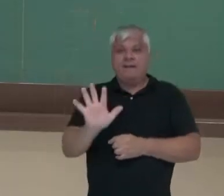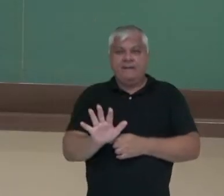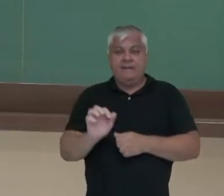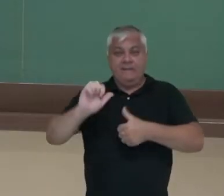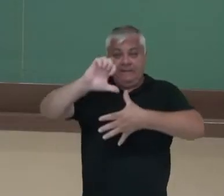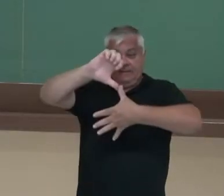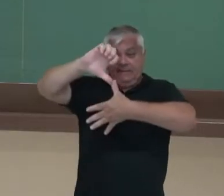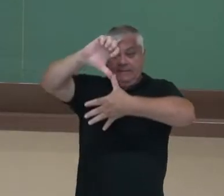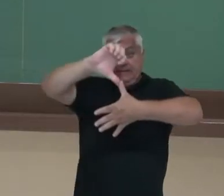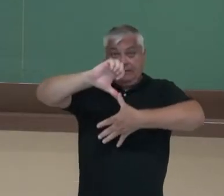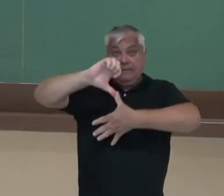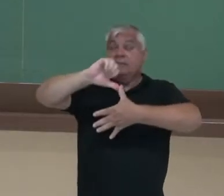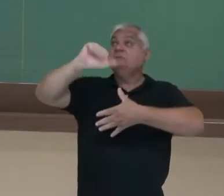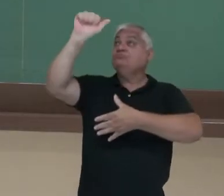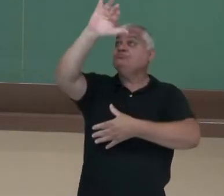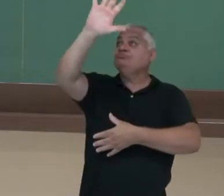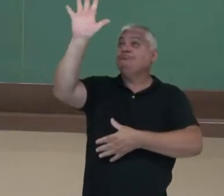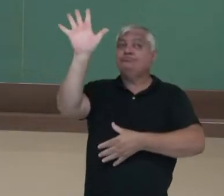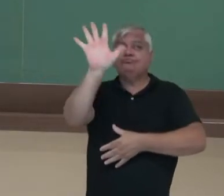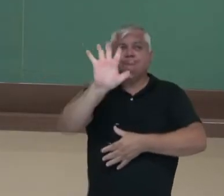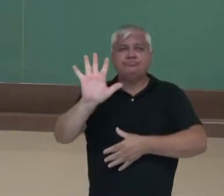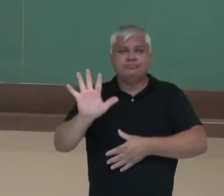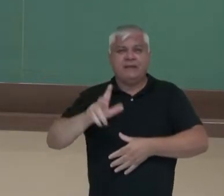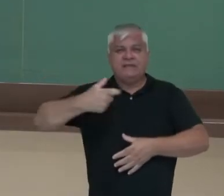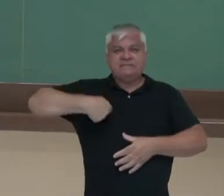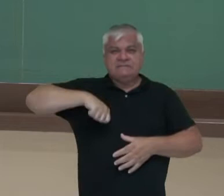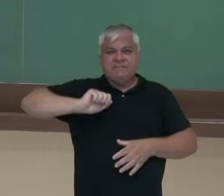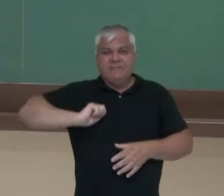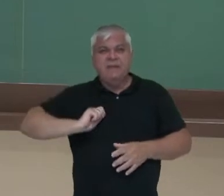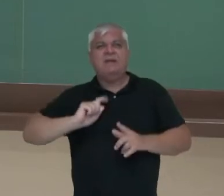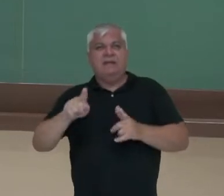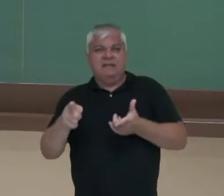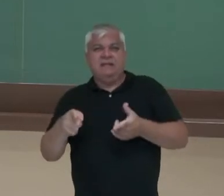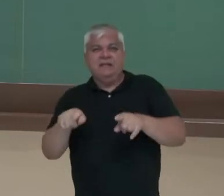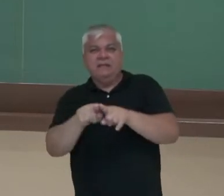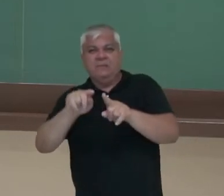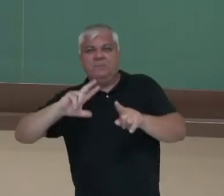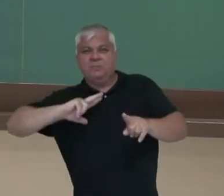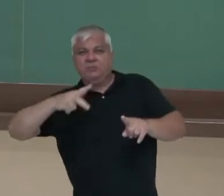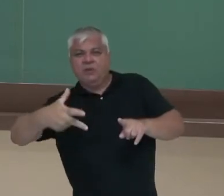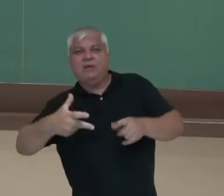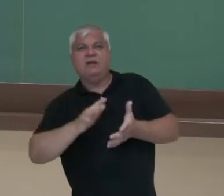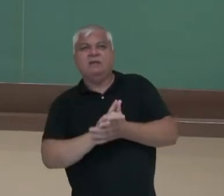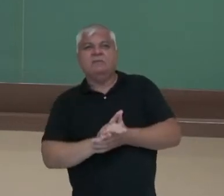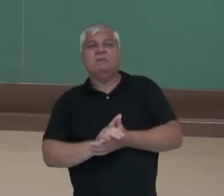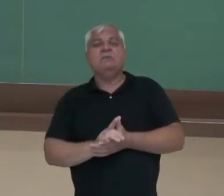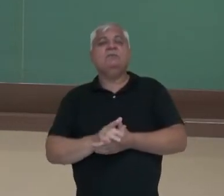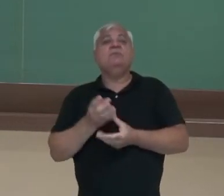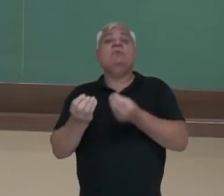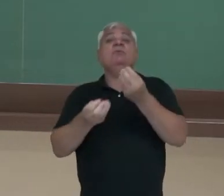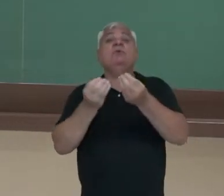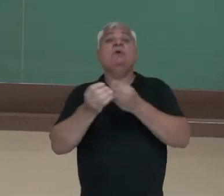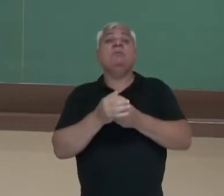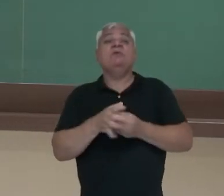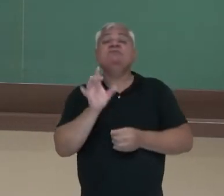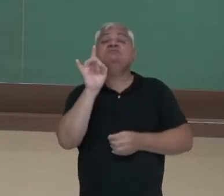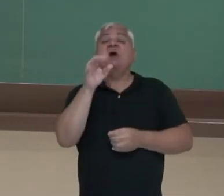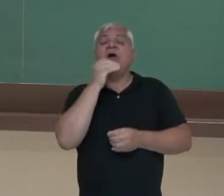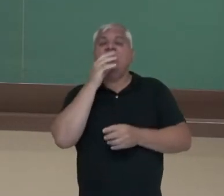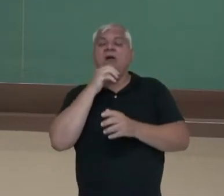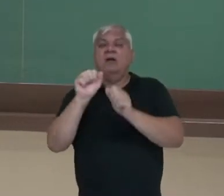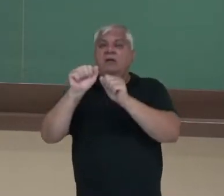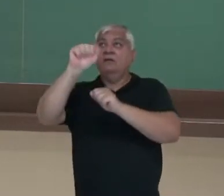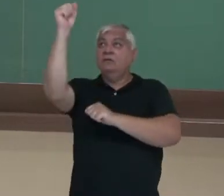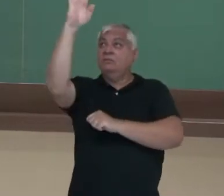Portuguesa, com o Tratado de Tordesilhas, naquele modelo bem, né, mais tradicional aqui, e a